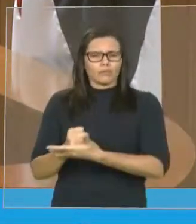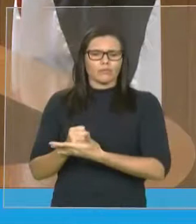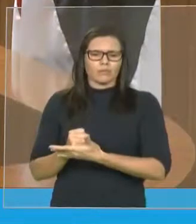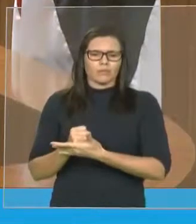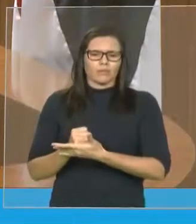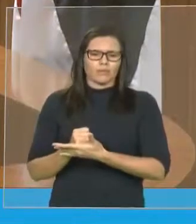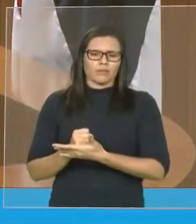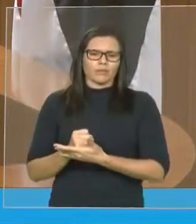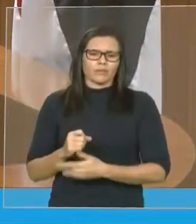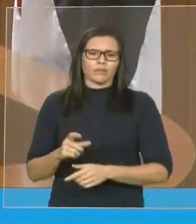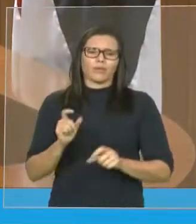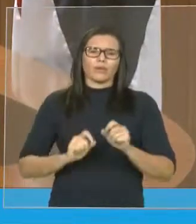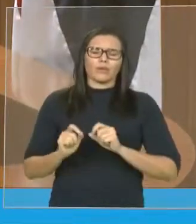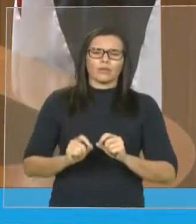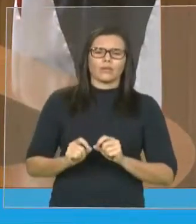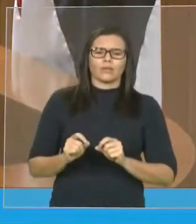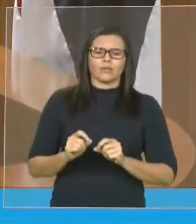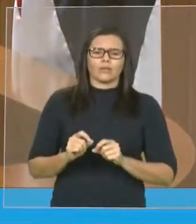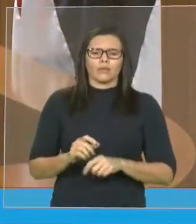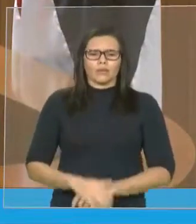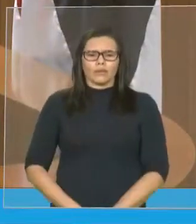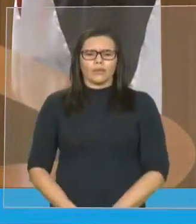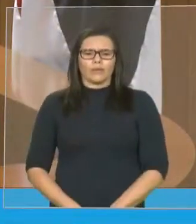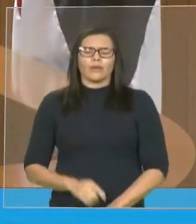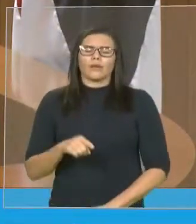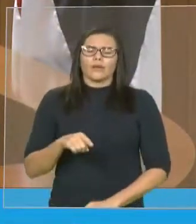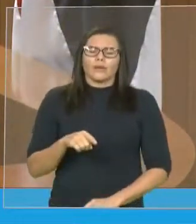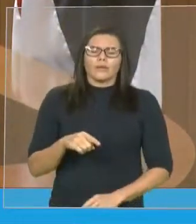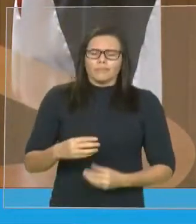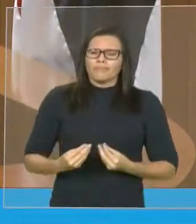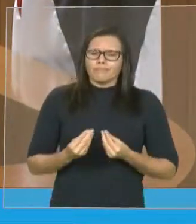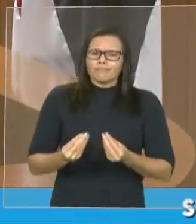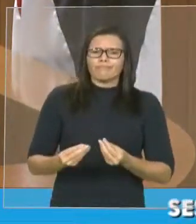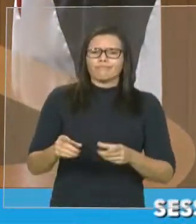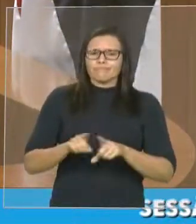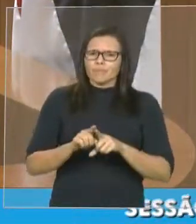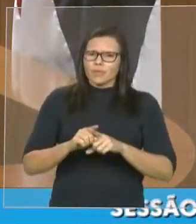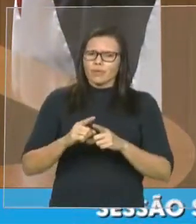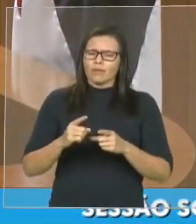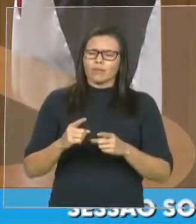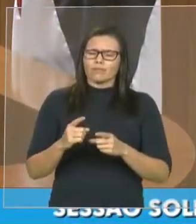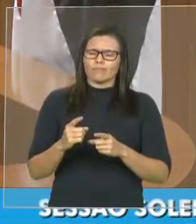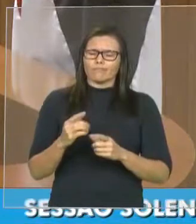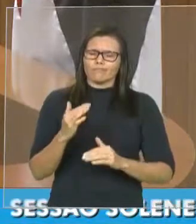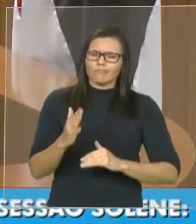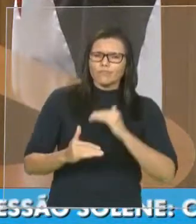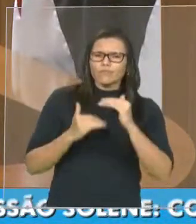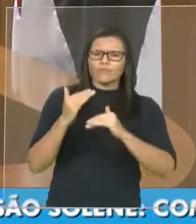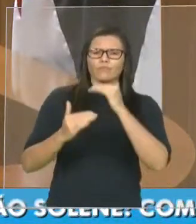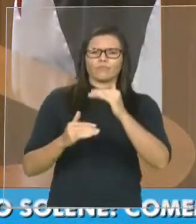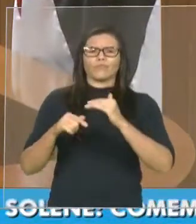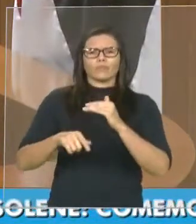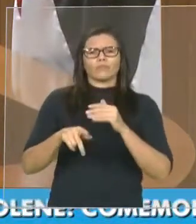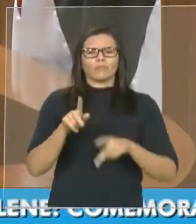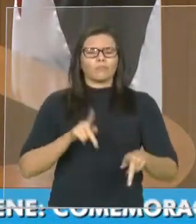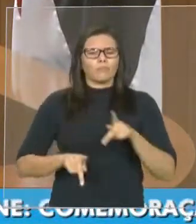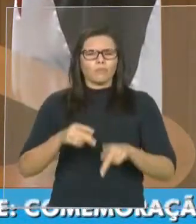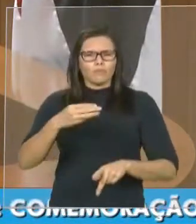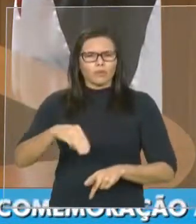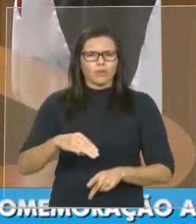Maranhão acesso às melhorias que o nosso povo merece, ou seja, desenvolvimento, inclusão